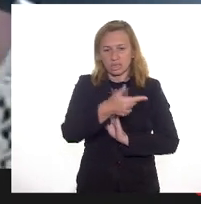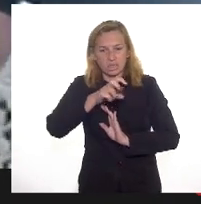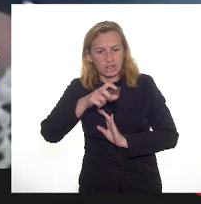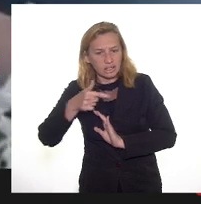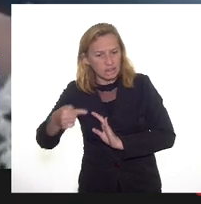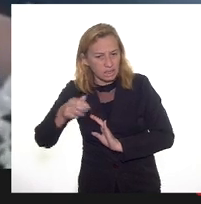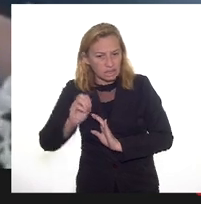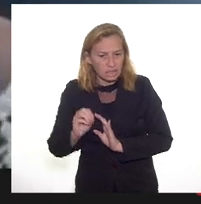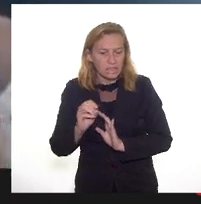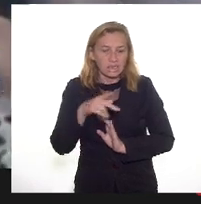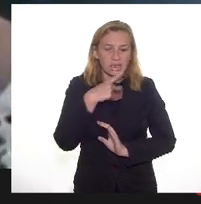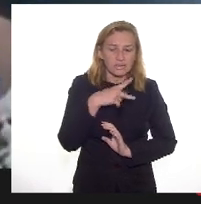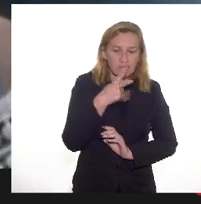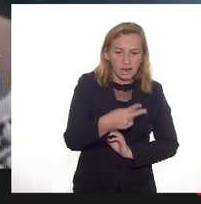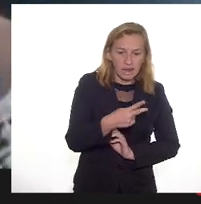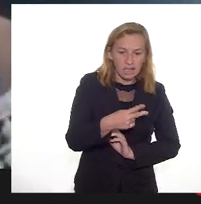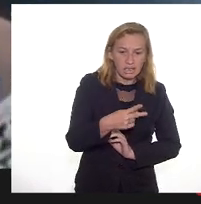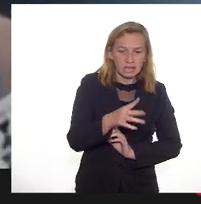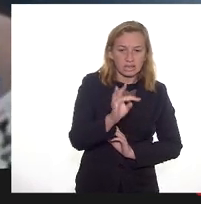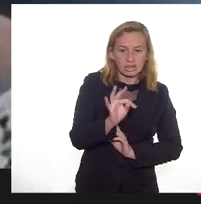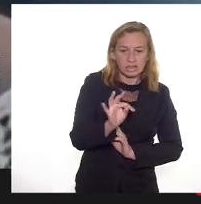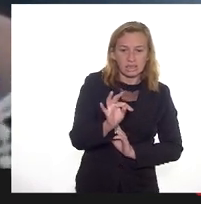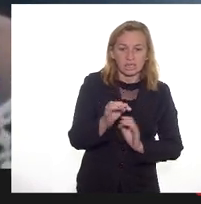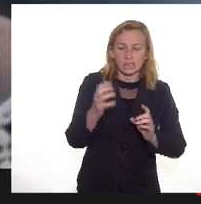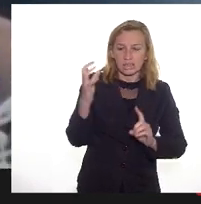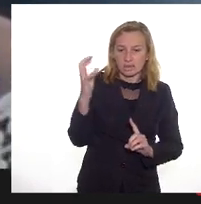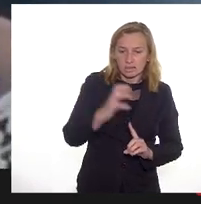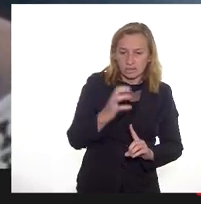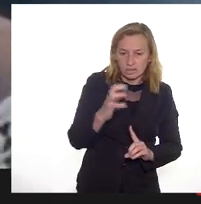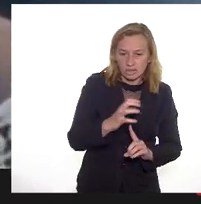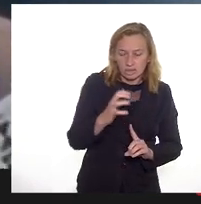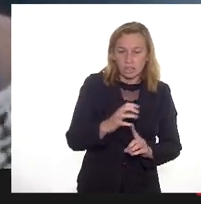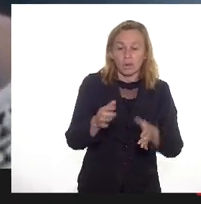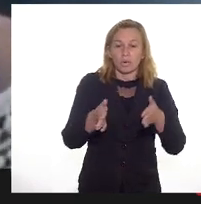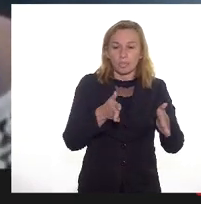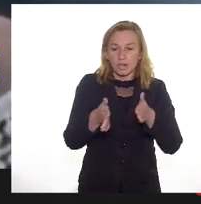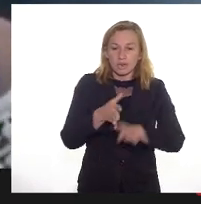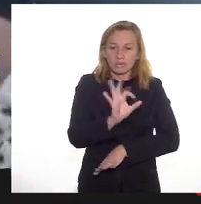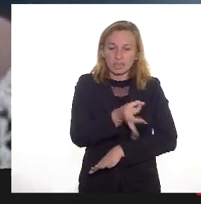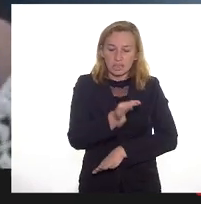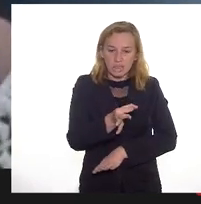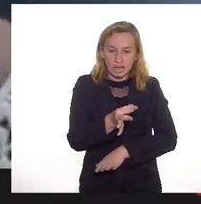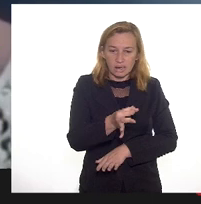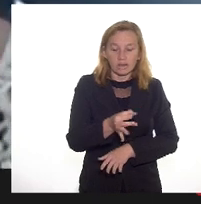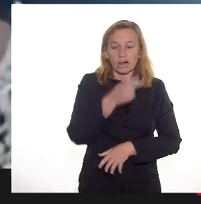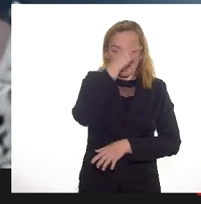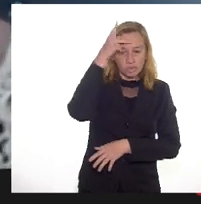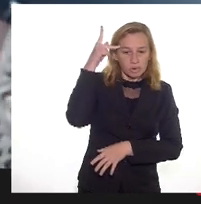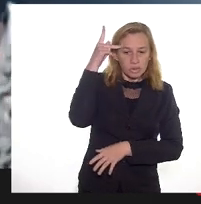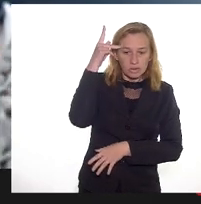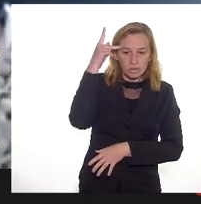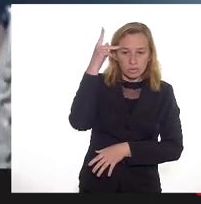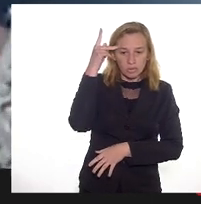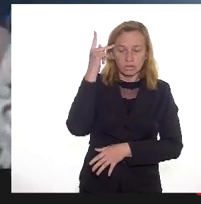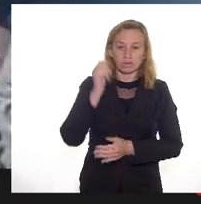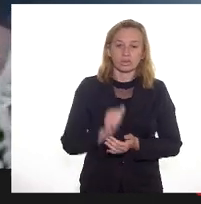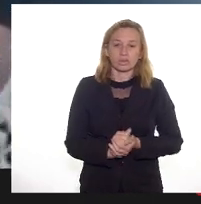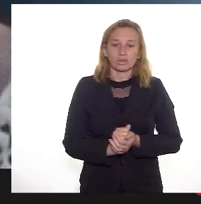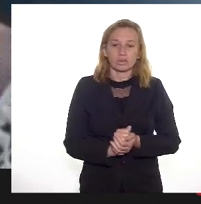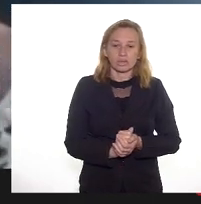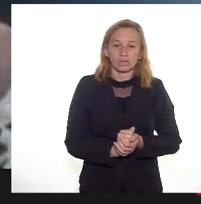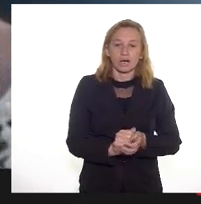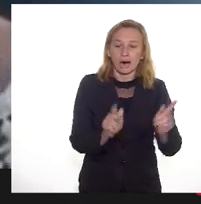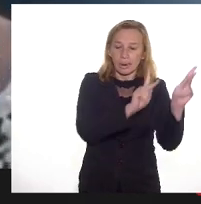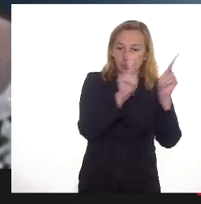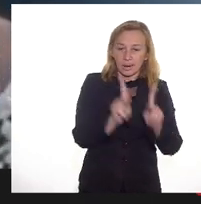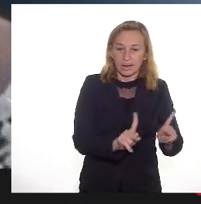trata do terrorismo não como um perigo abstrato, mas um perigo concreto dirigido às pessoas, ao sagrado e à paz